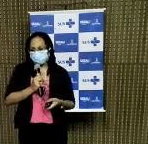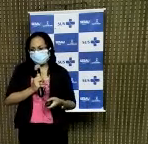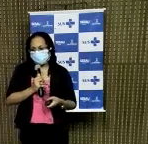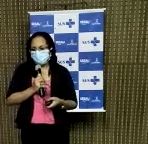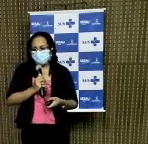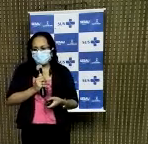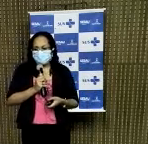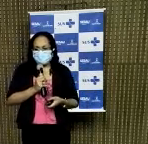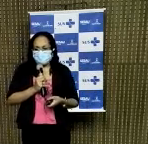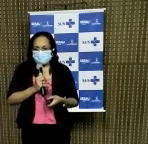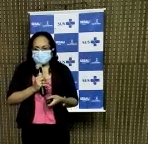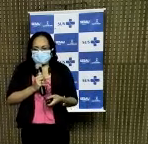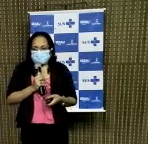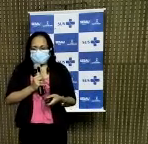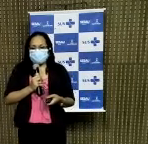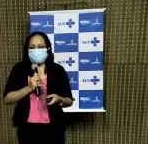acompanhamento.